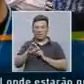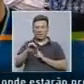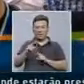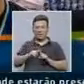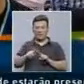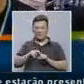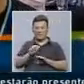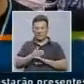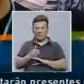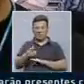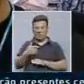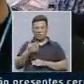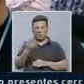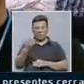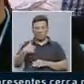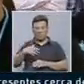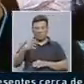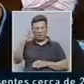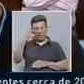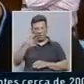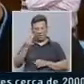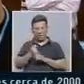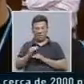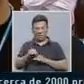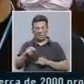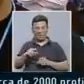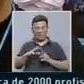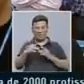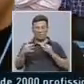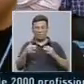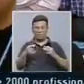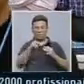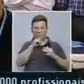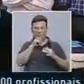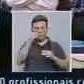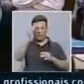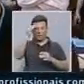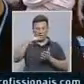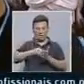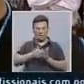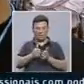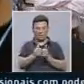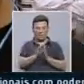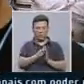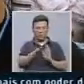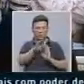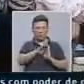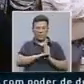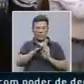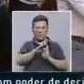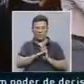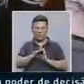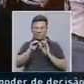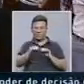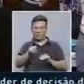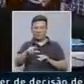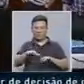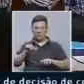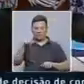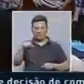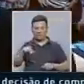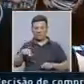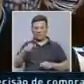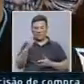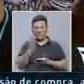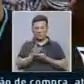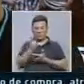tudo, ainda temos pela noite dentro. Digamos que aqui o futebol é o meio para vocês testarem toda a programação em computador. Sim, sem dúvida. Isto é